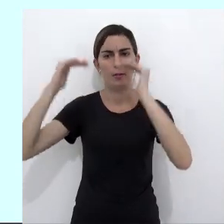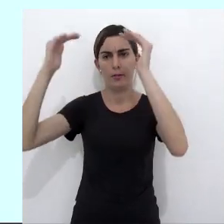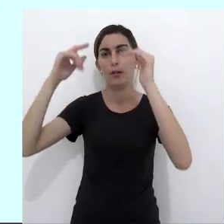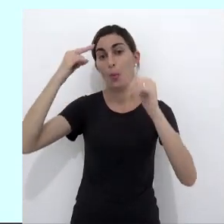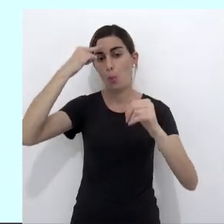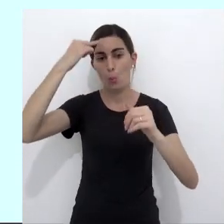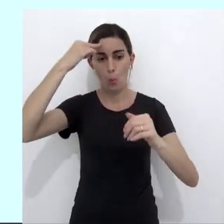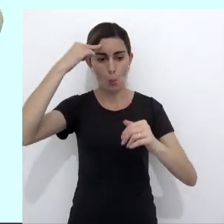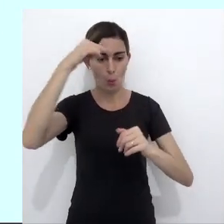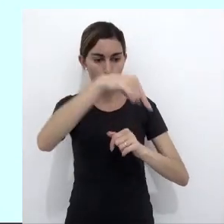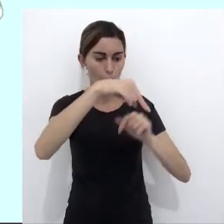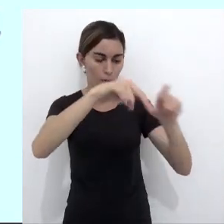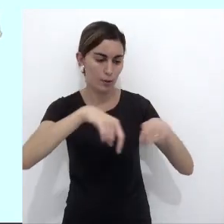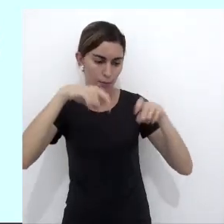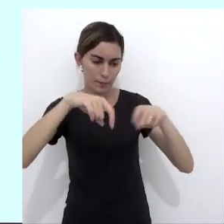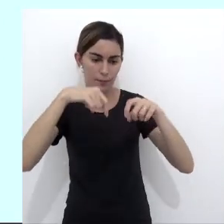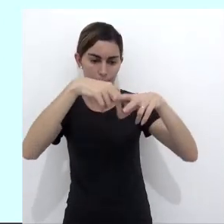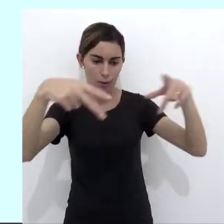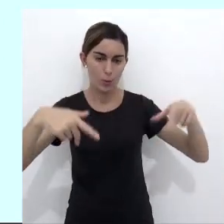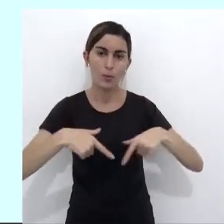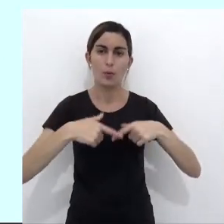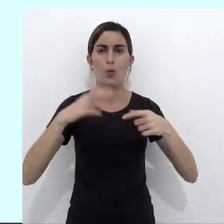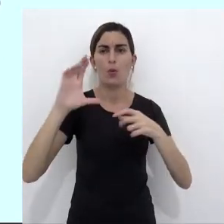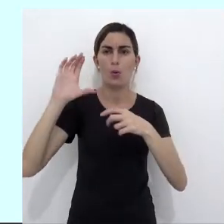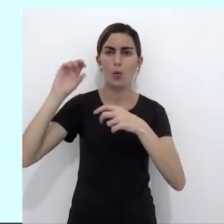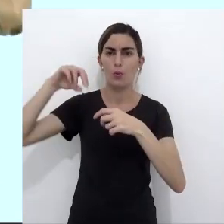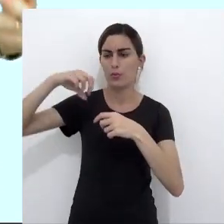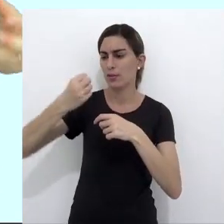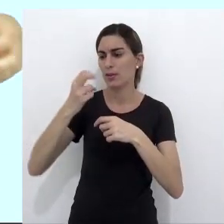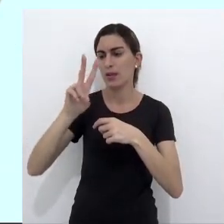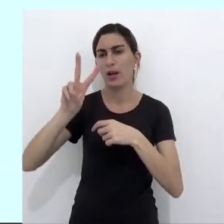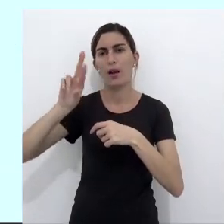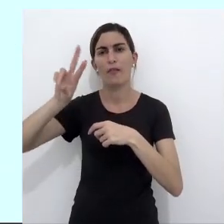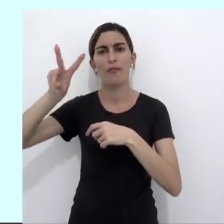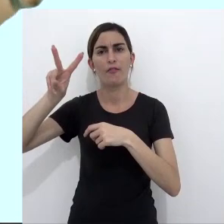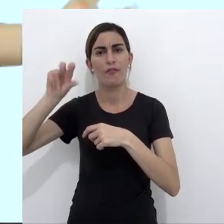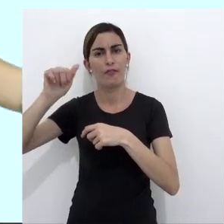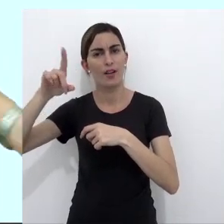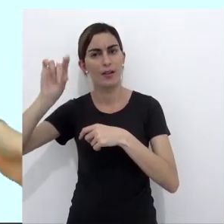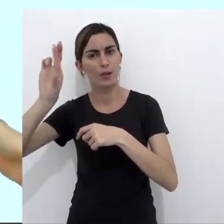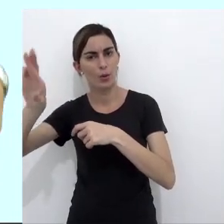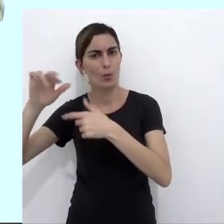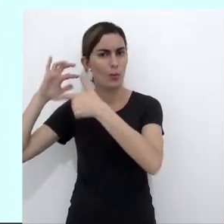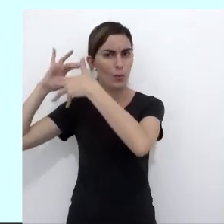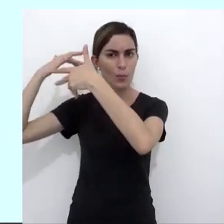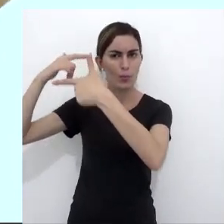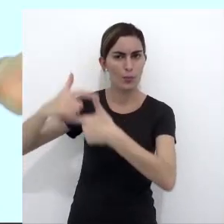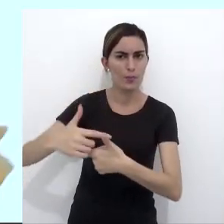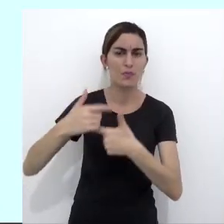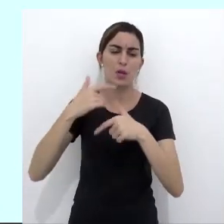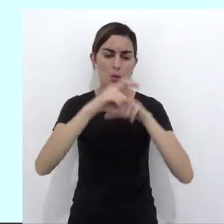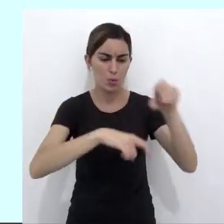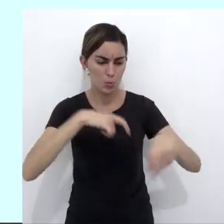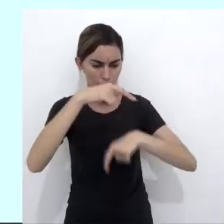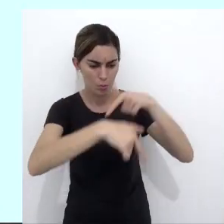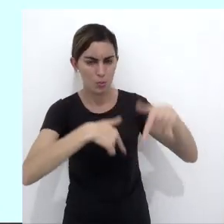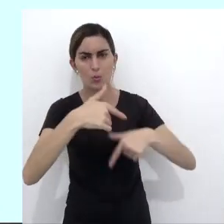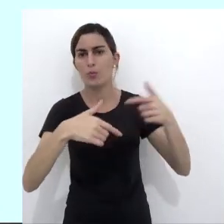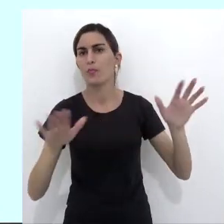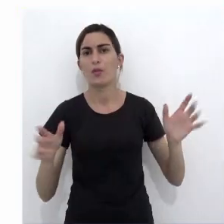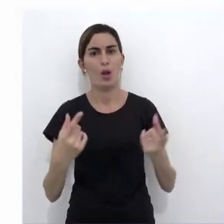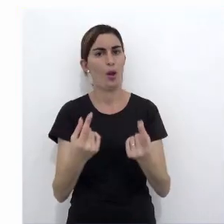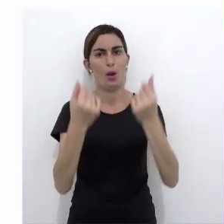arraigada com o pensamento conservador, relacionado à questão do escravismo e de uma economia